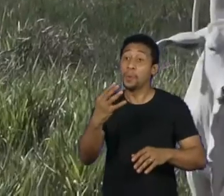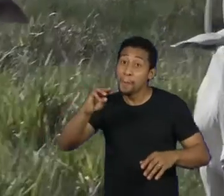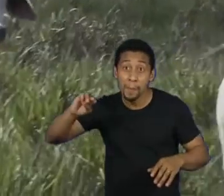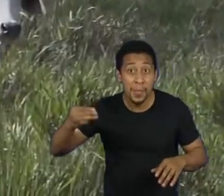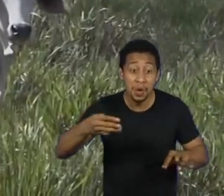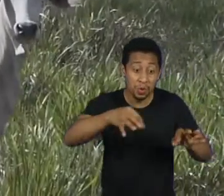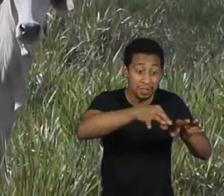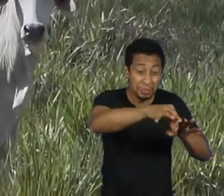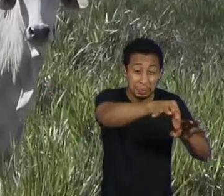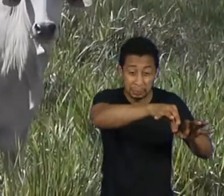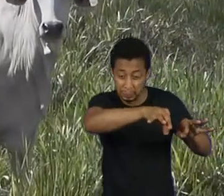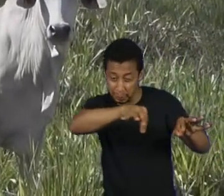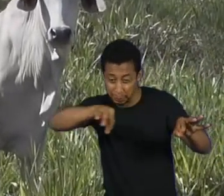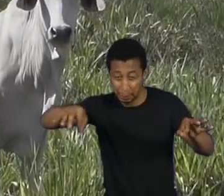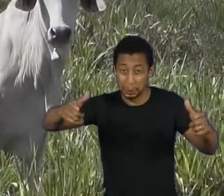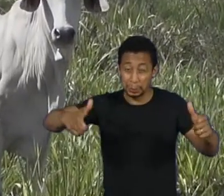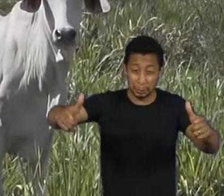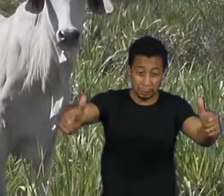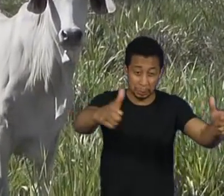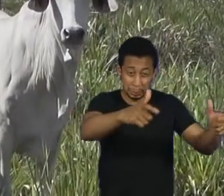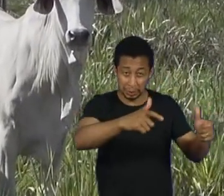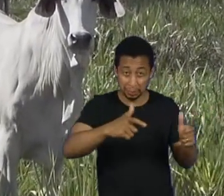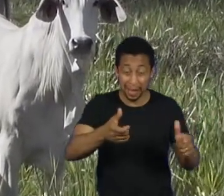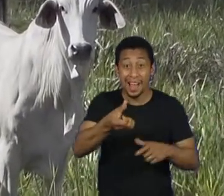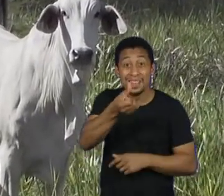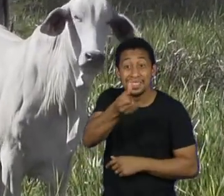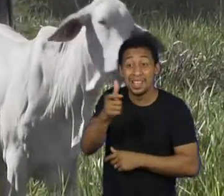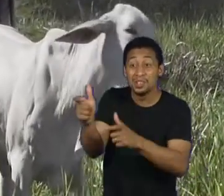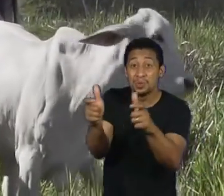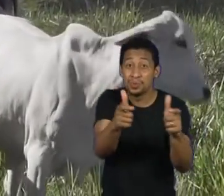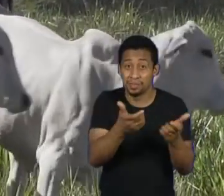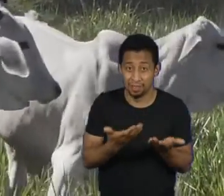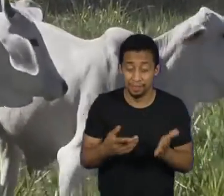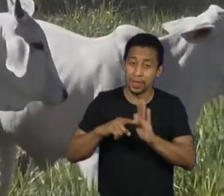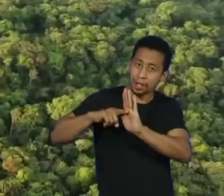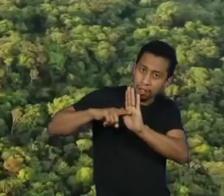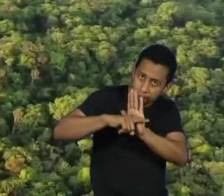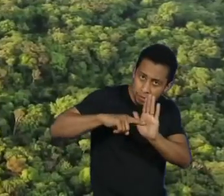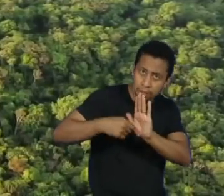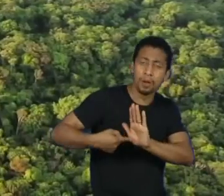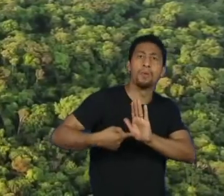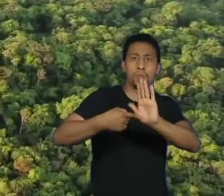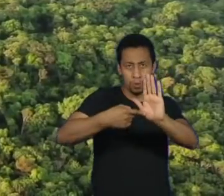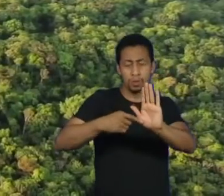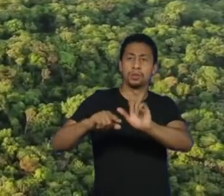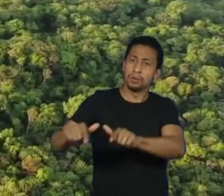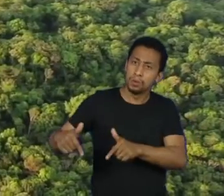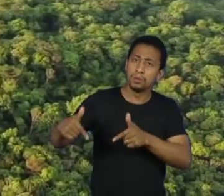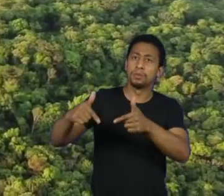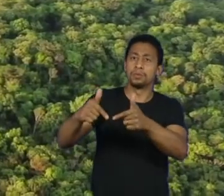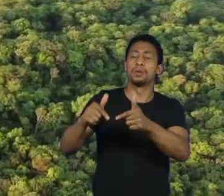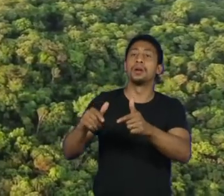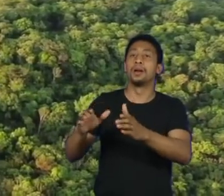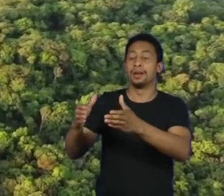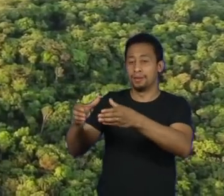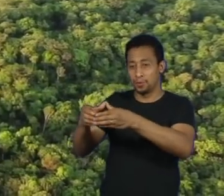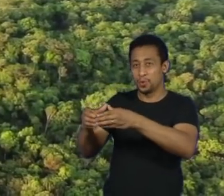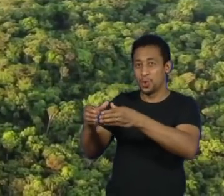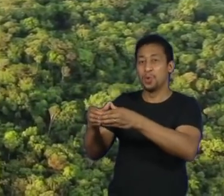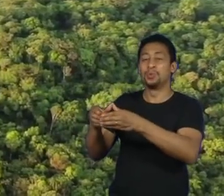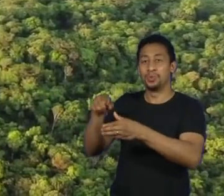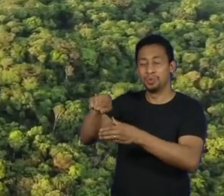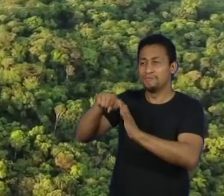com presença em 6 biomas. Os dados são do levantamento inédito da iniciativa MAP Biomas, que